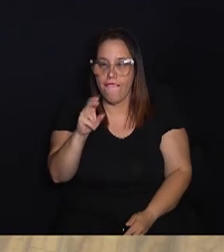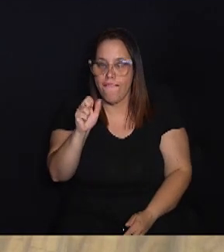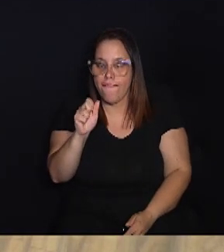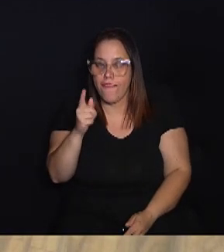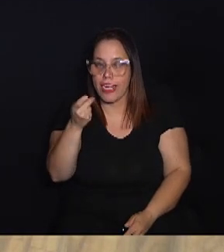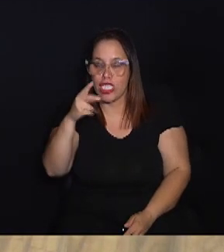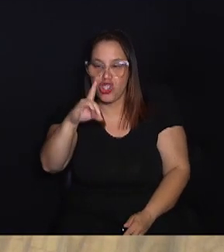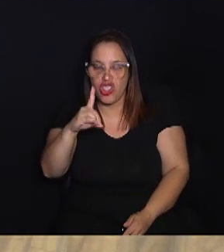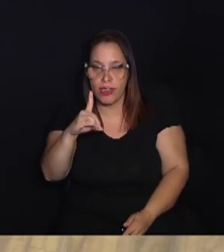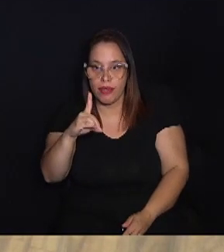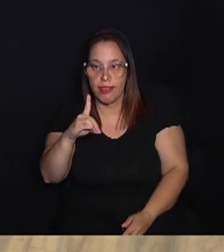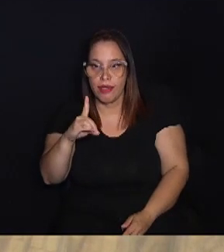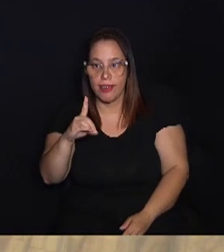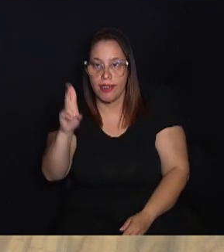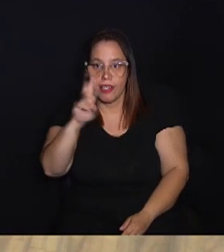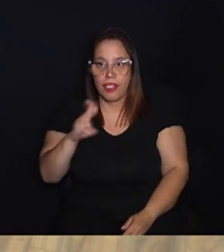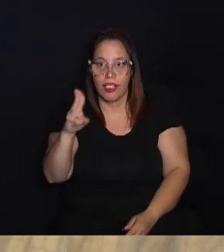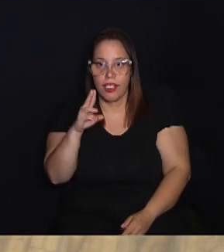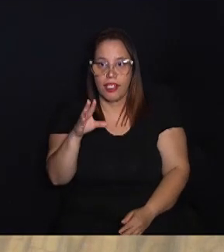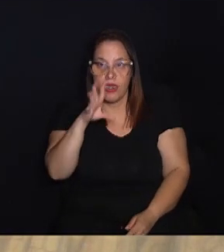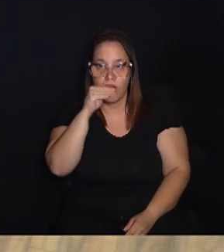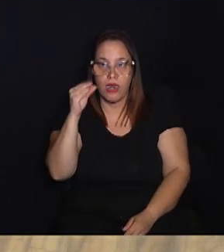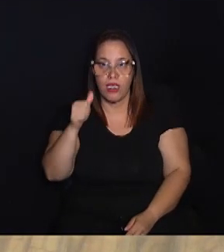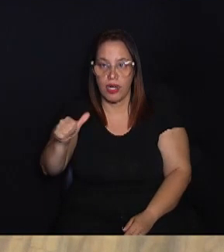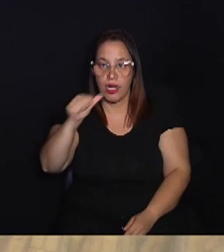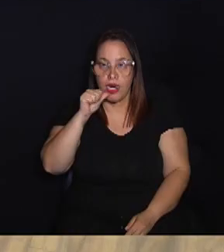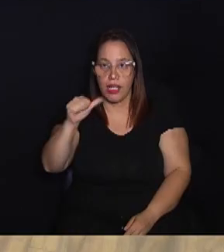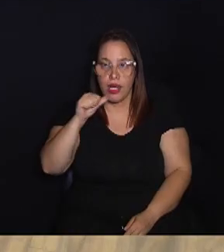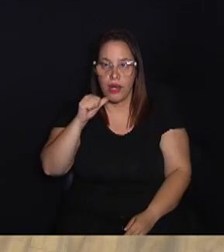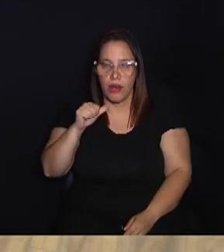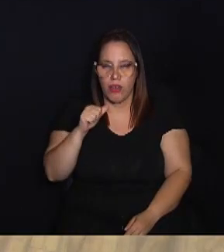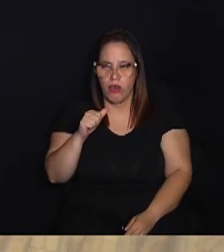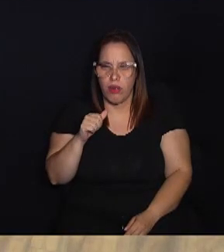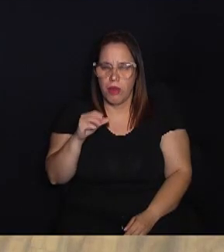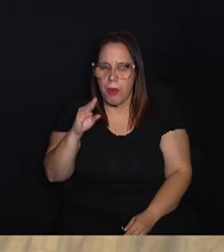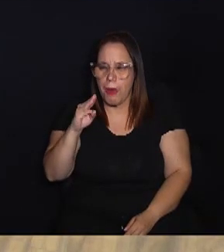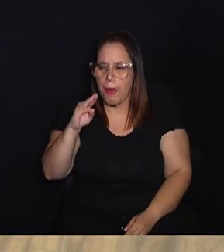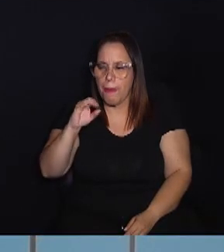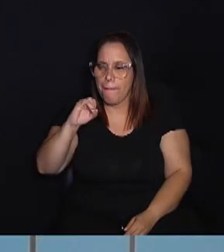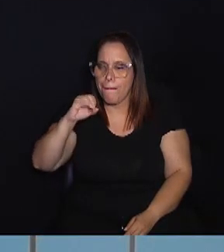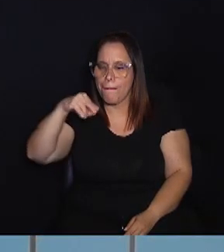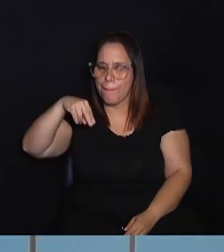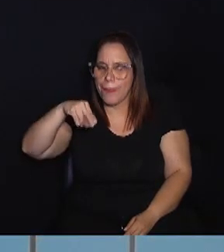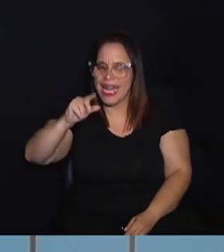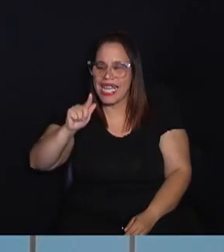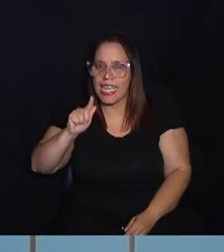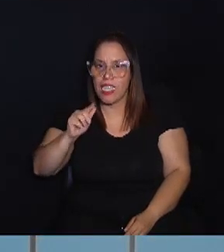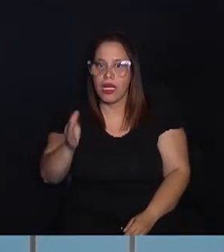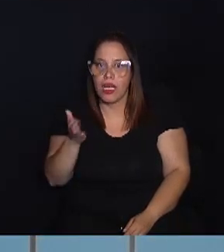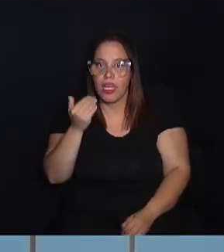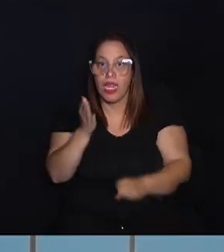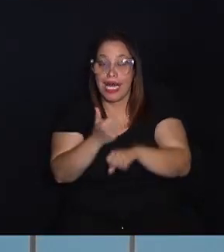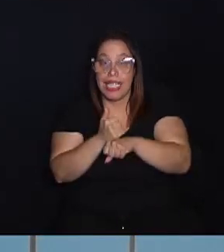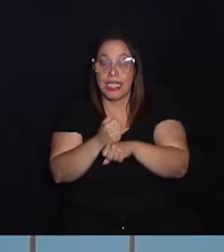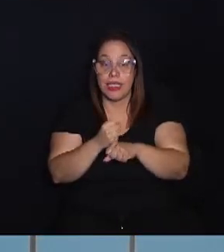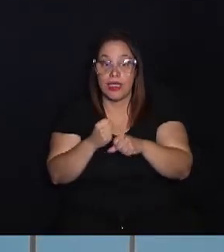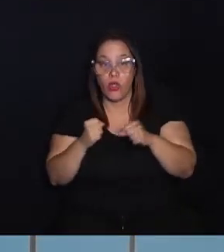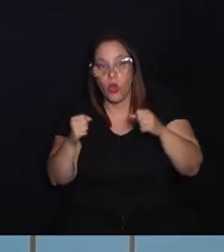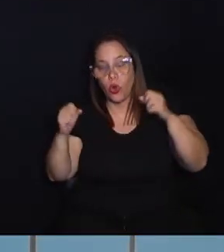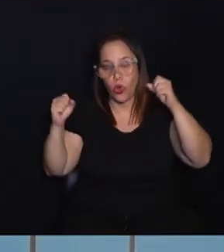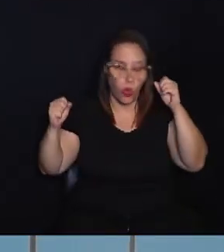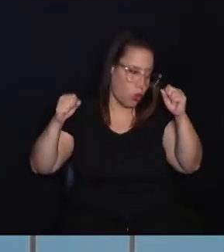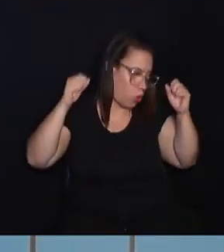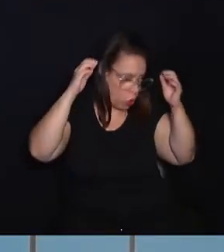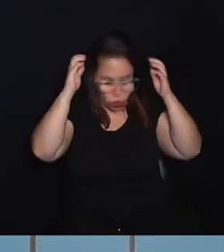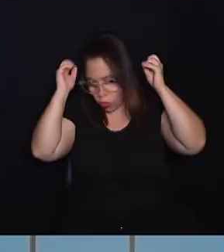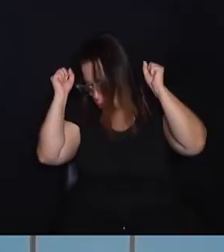adolescentes que bebiam de uma forma Bing. Não sei se vocês sabem, Bing é aquilo que você bebe antes da balada